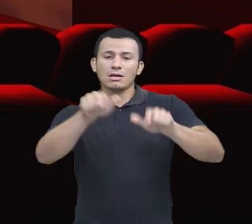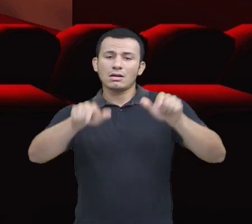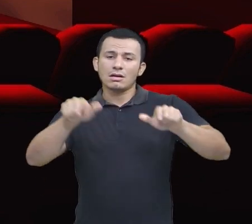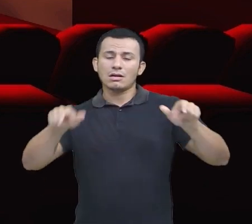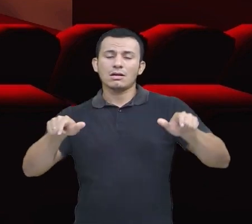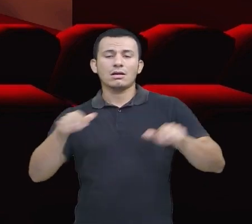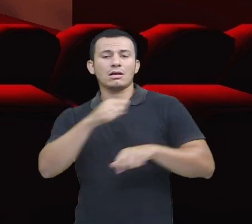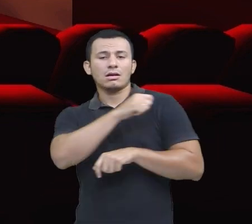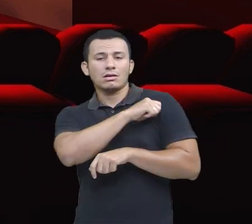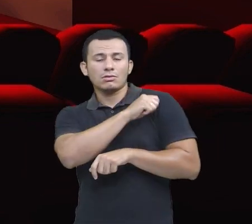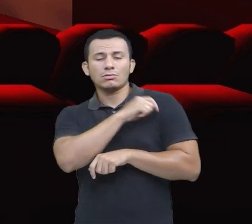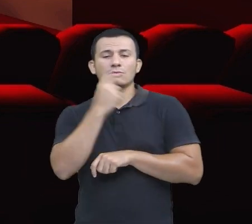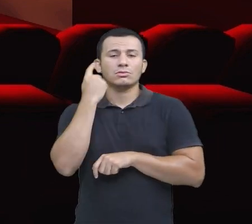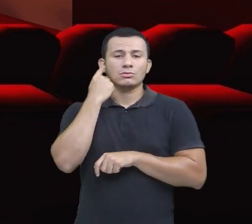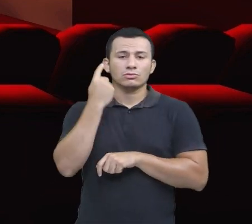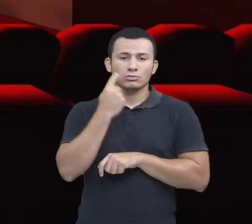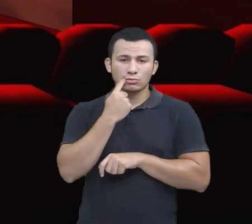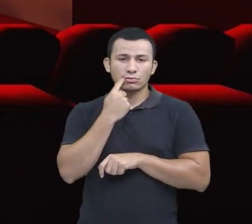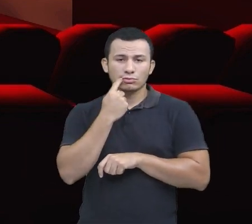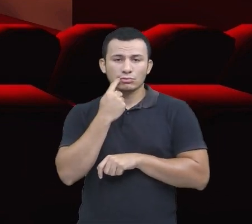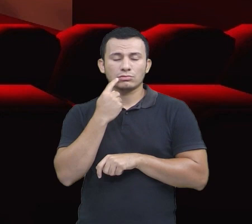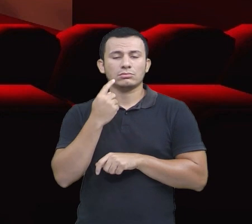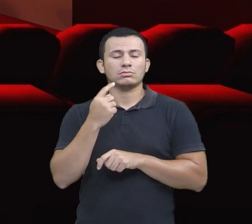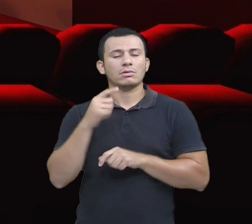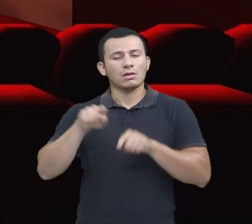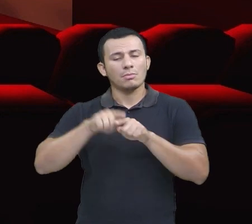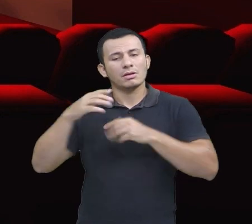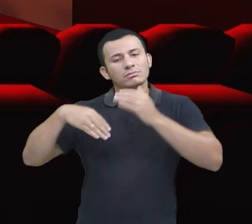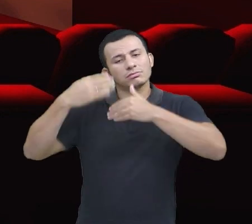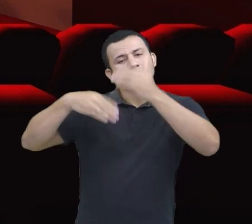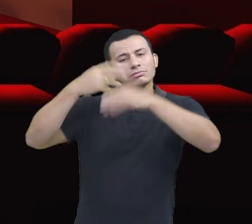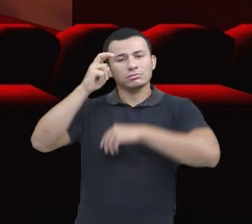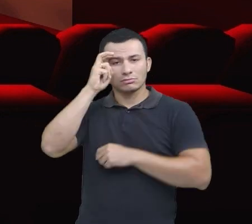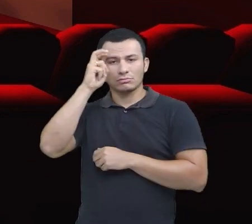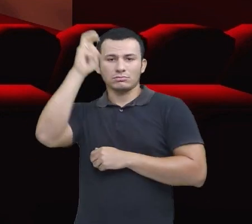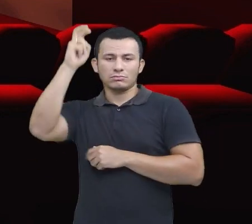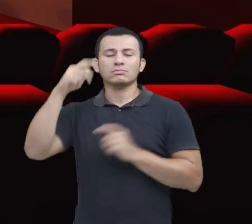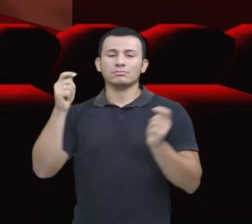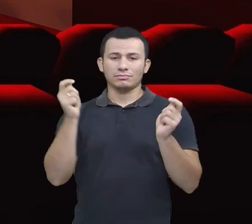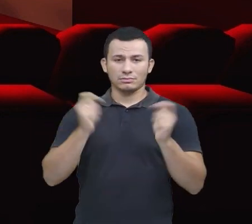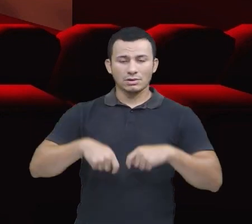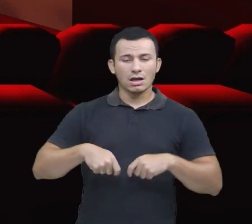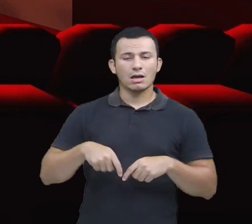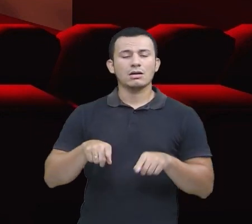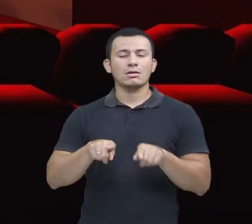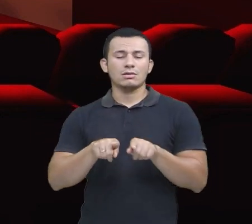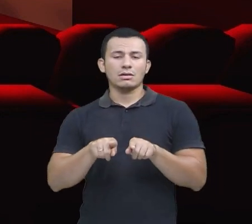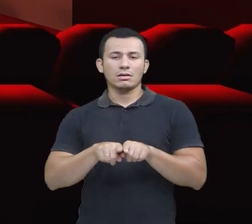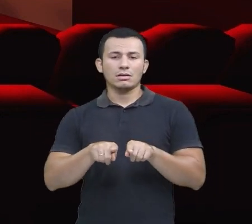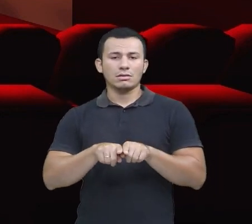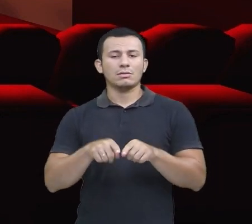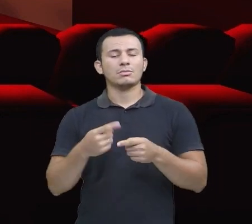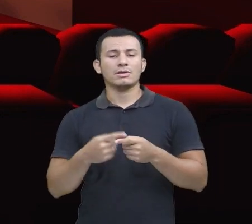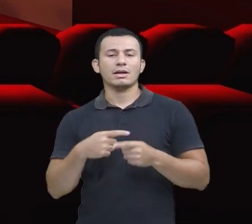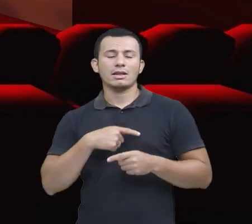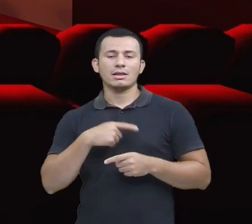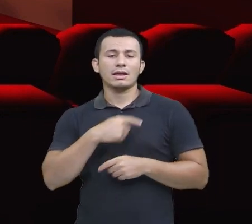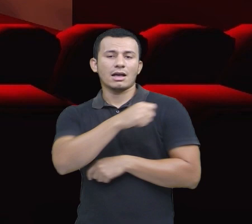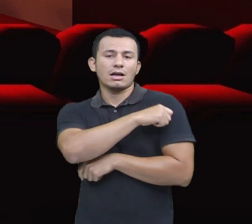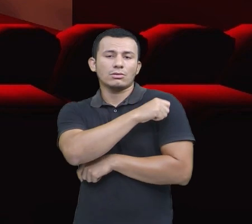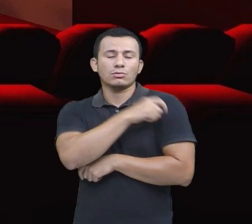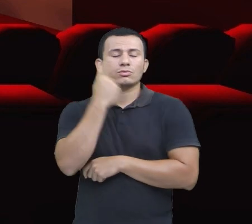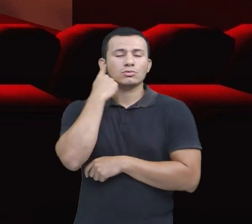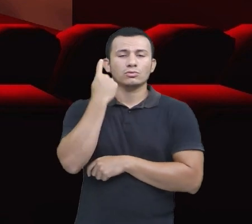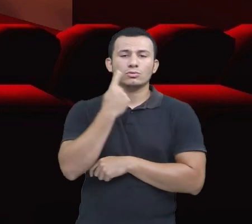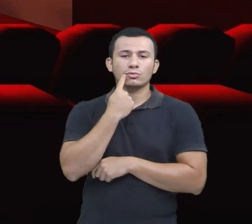nós sejamos inteligentes, porque tem aquelas crianças que não conseguem escutar a minha voz. Então, isso